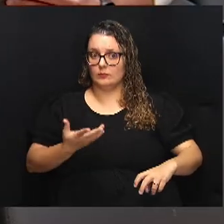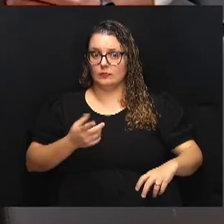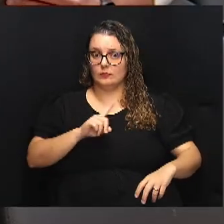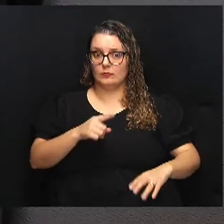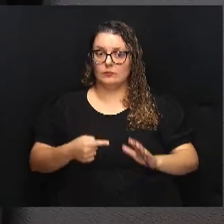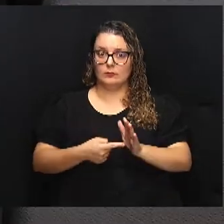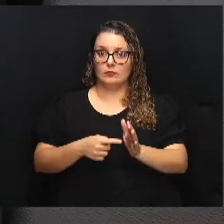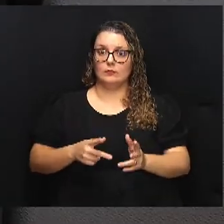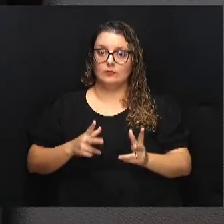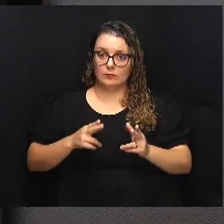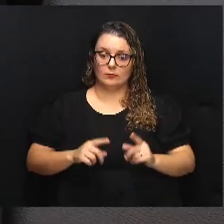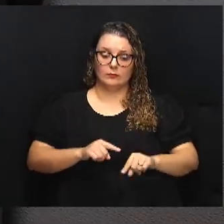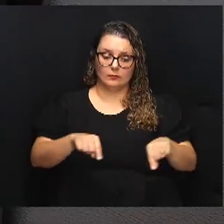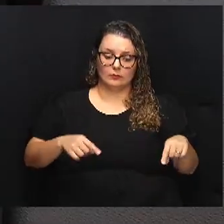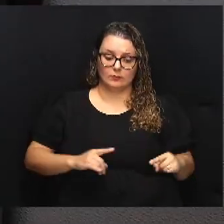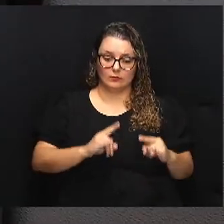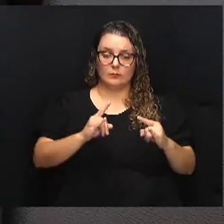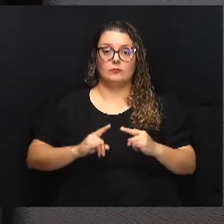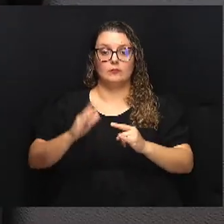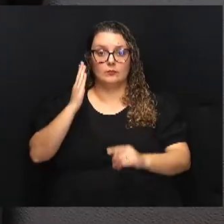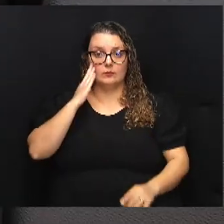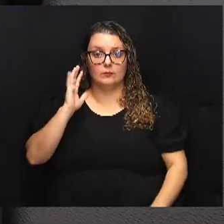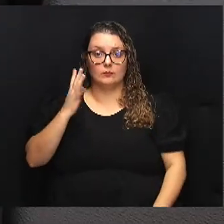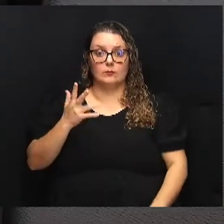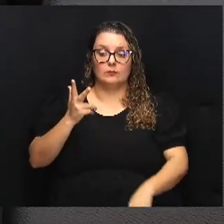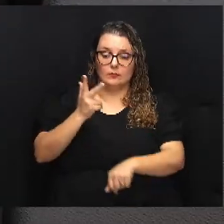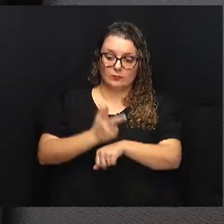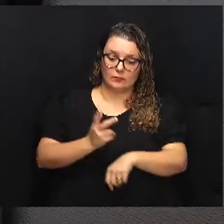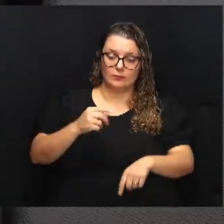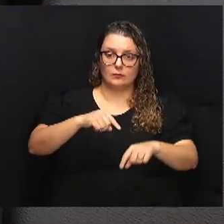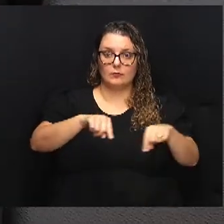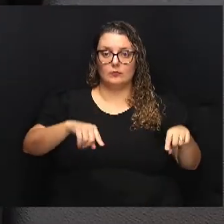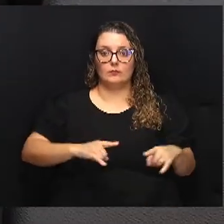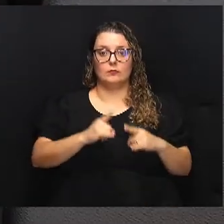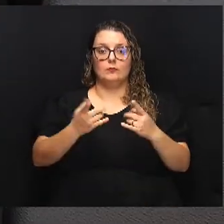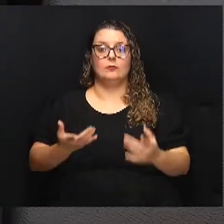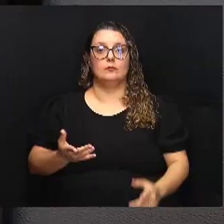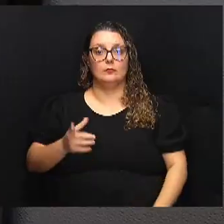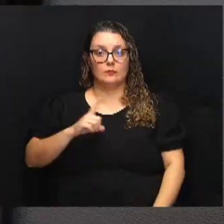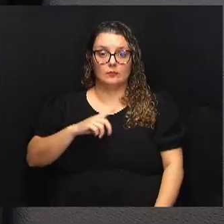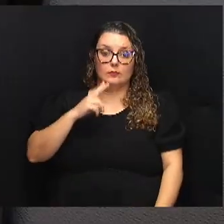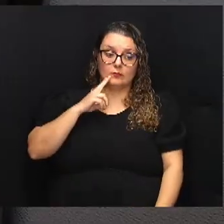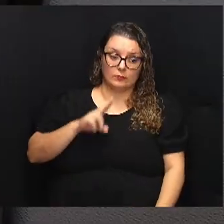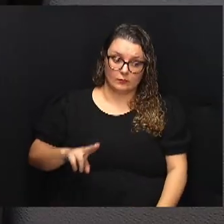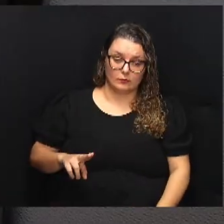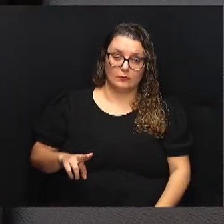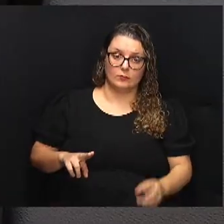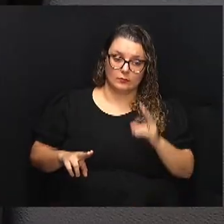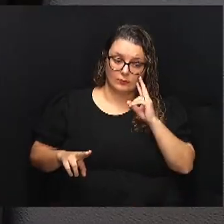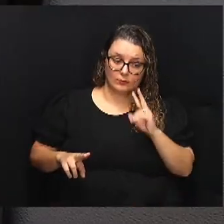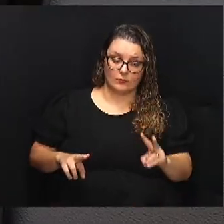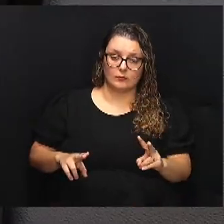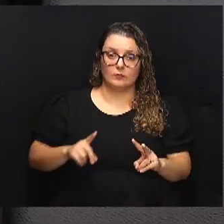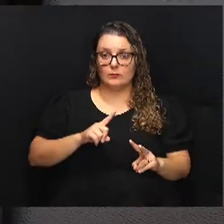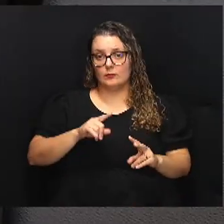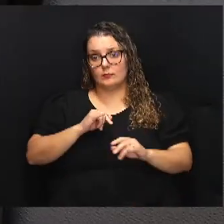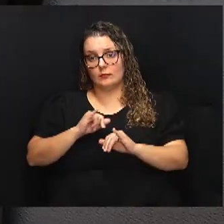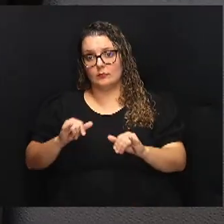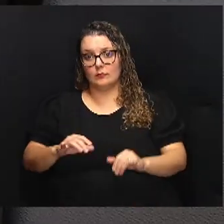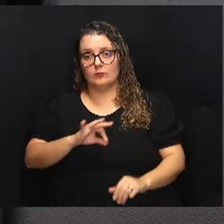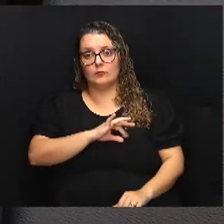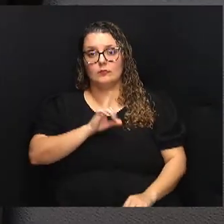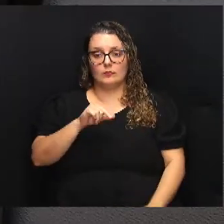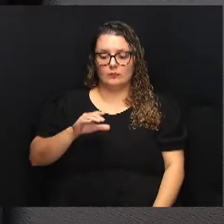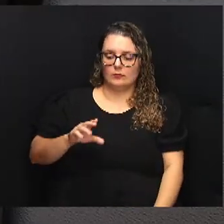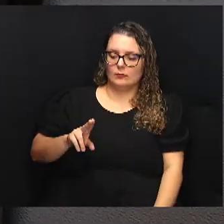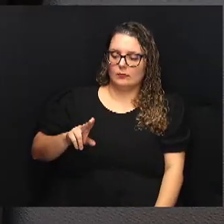né? Se sabe o que aconteceu, tem câmeras lá no condomínio, tem testemunha, e não comunica à polícia, torna-se